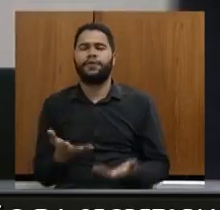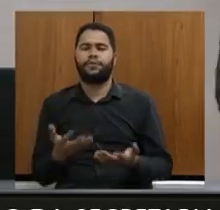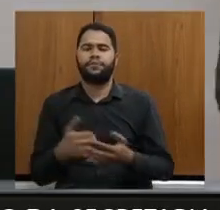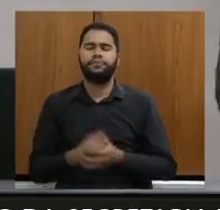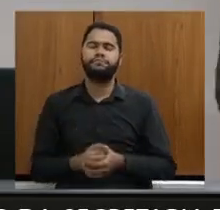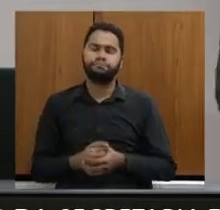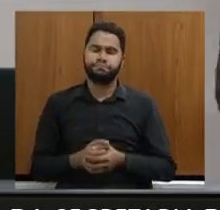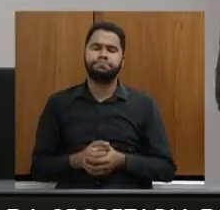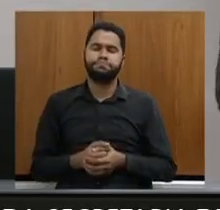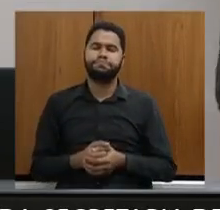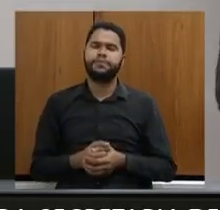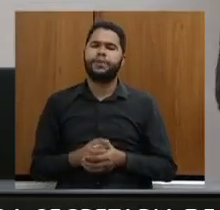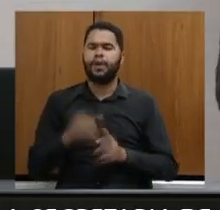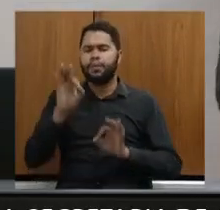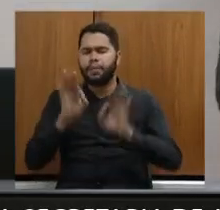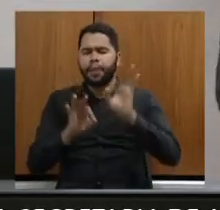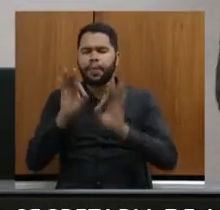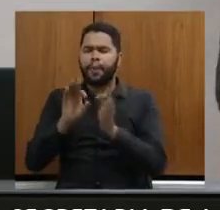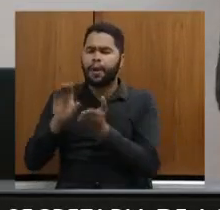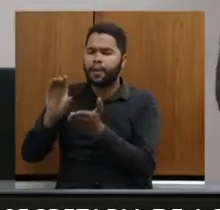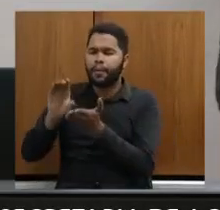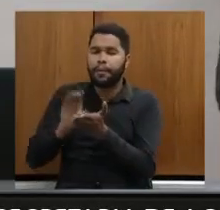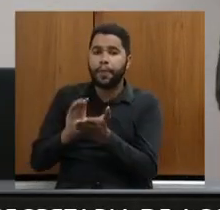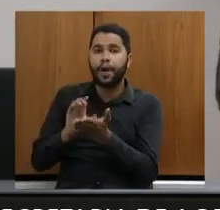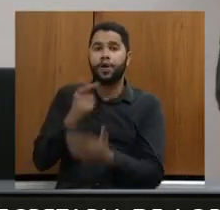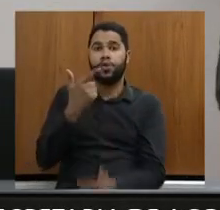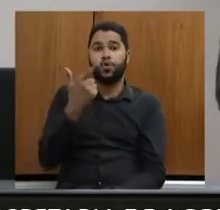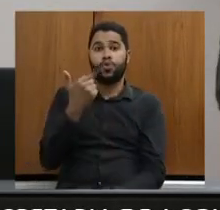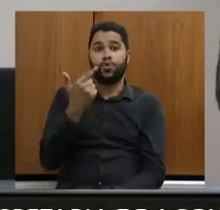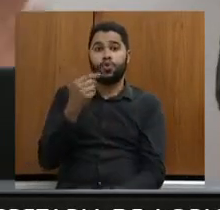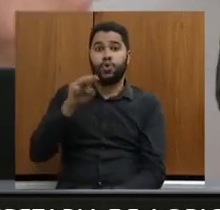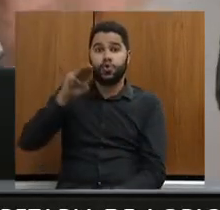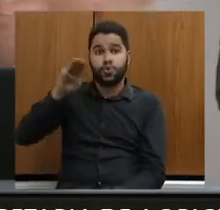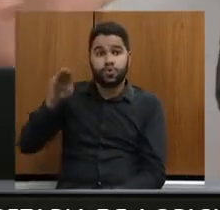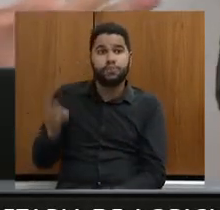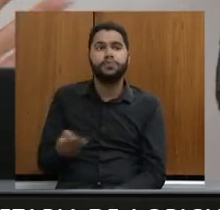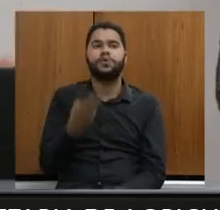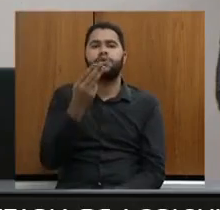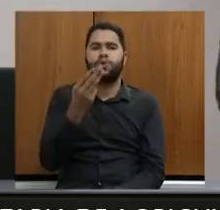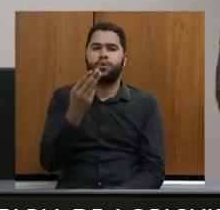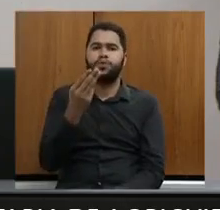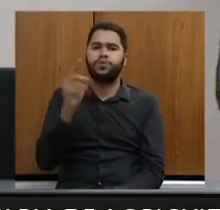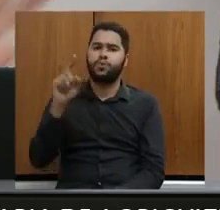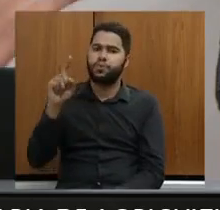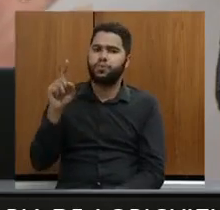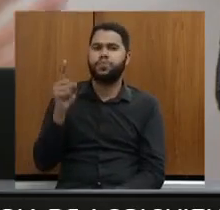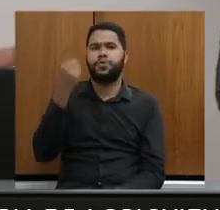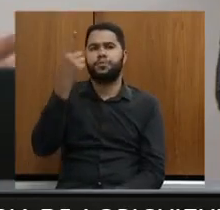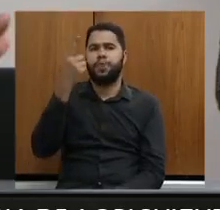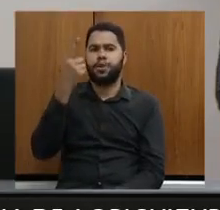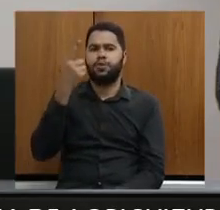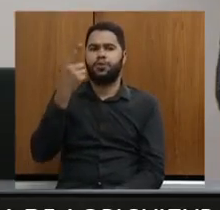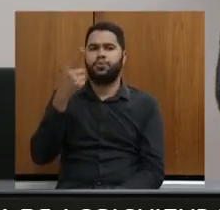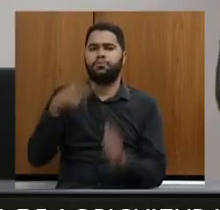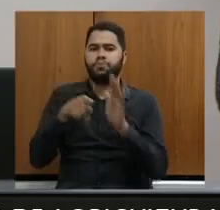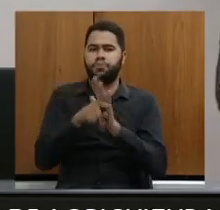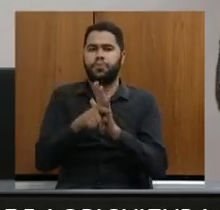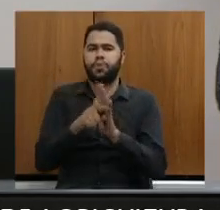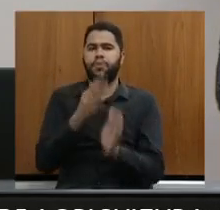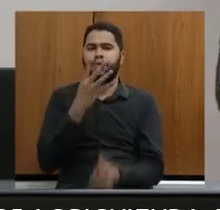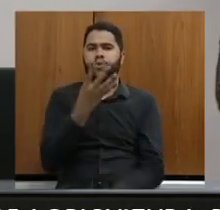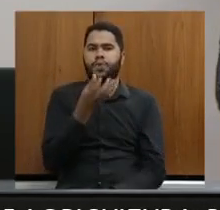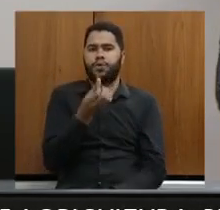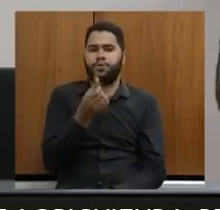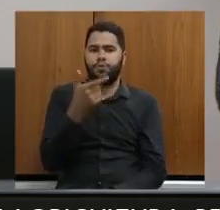sucroenergético fizeram investimento de 12 milhões para fazer o primeiro consórcio primeiro lote da